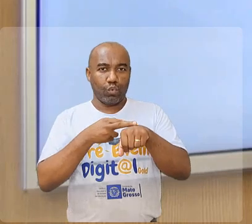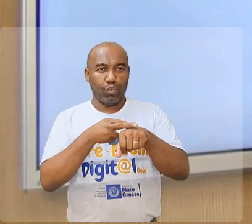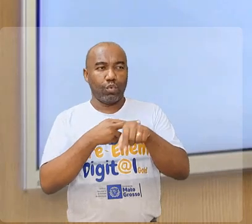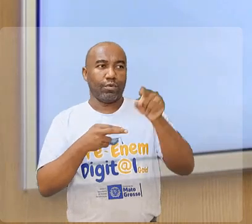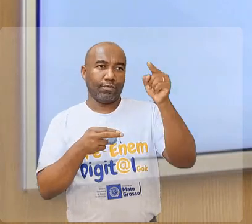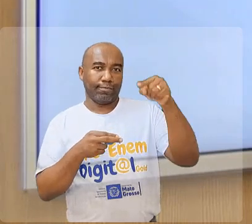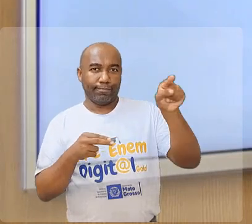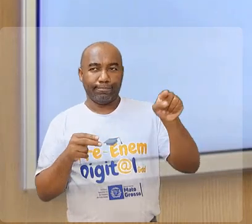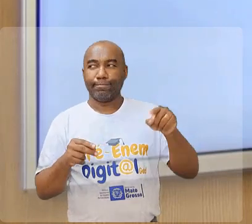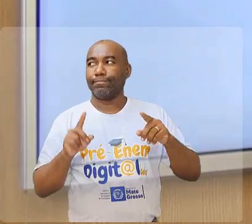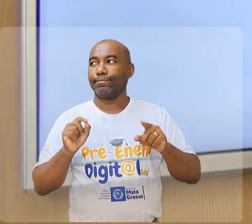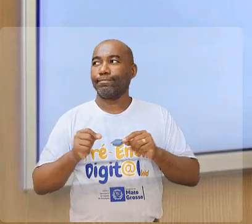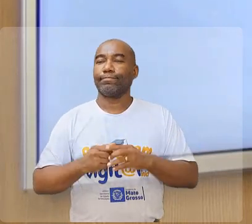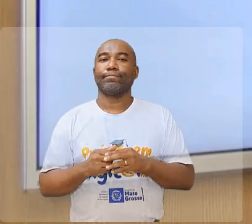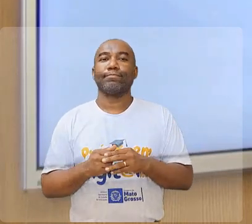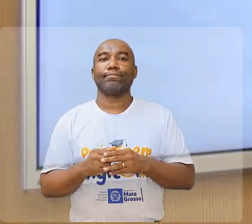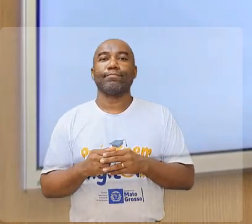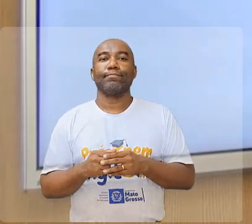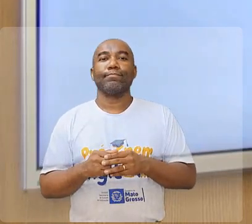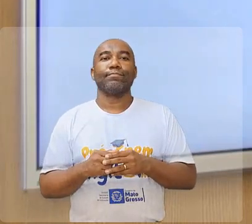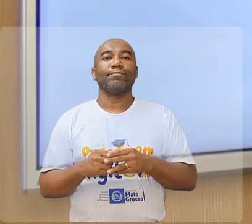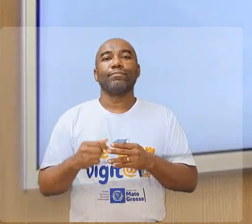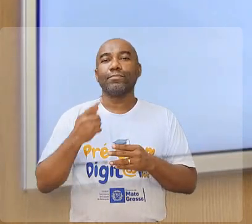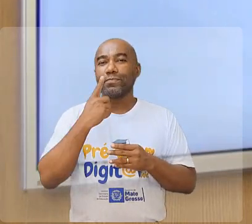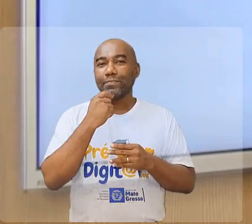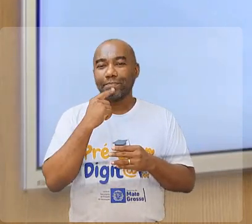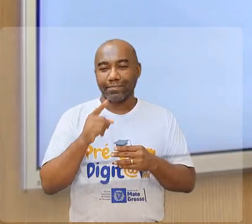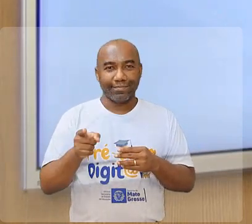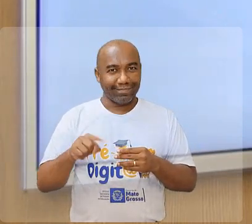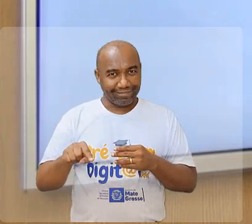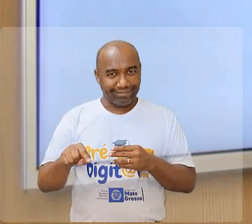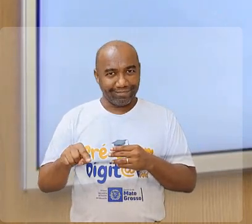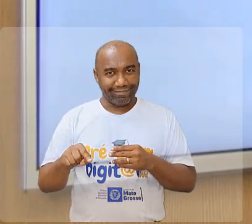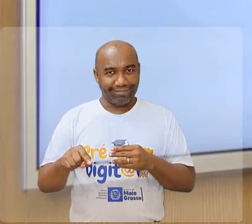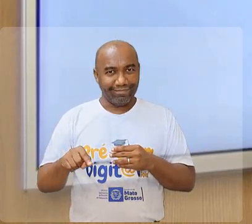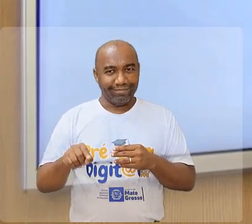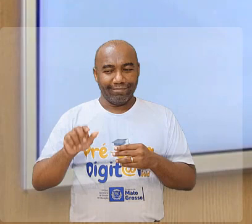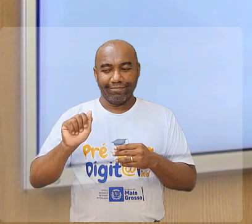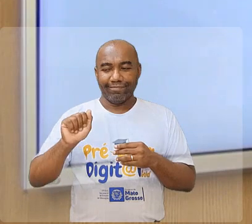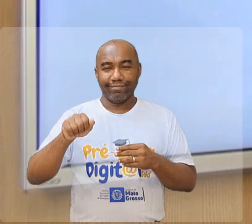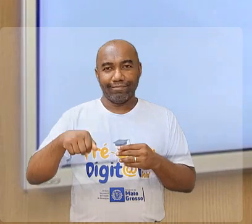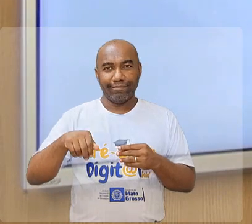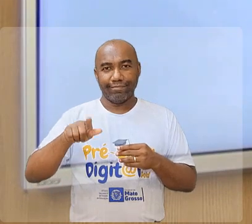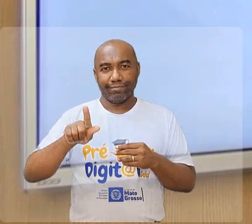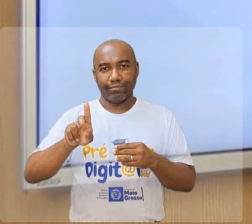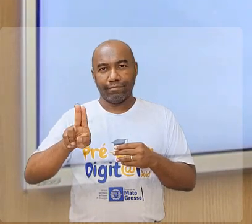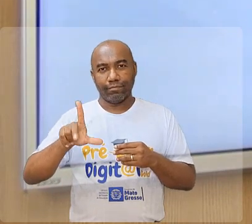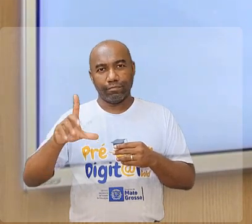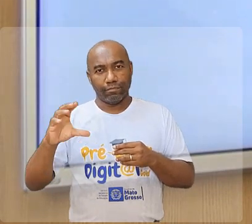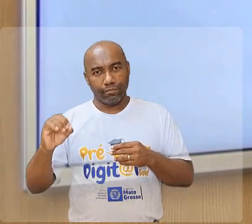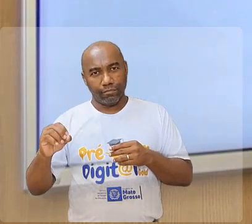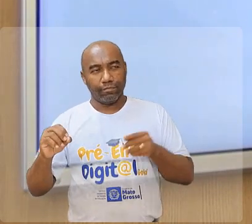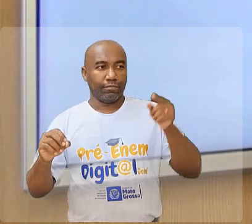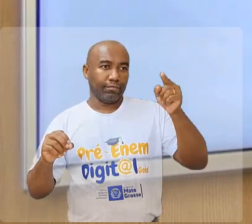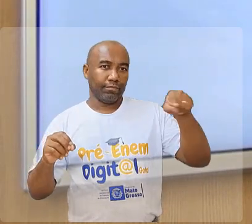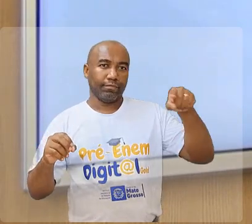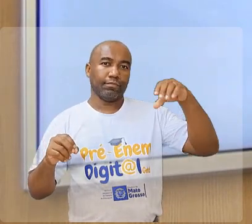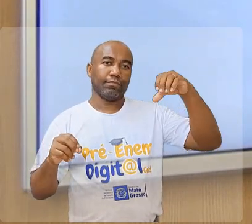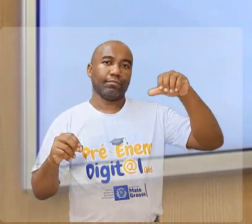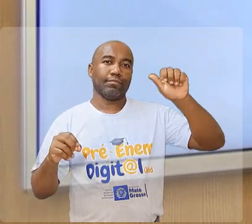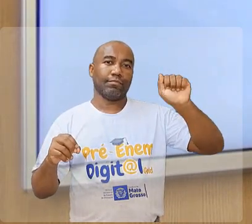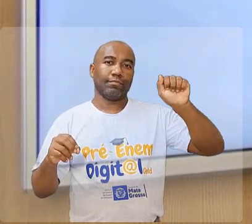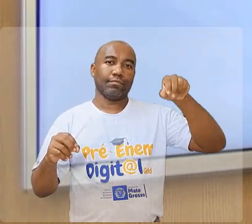detalhe para você esse ano vermelho e esse ano roxo formam 90 graus é Ué